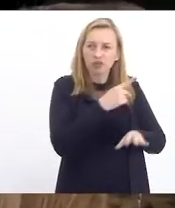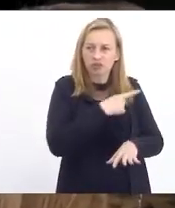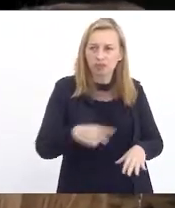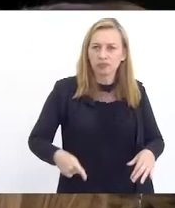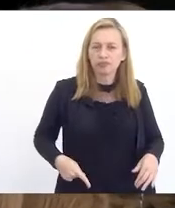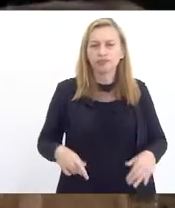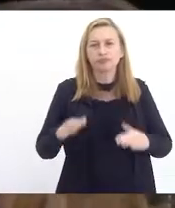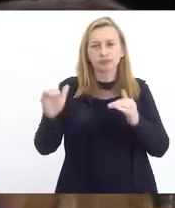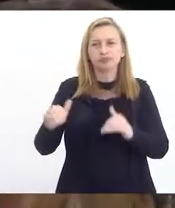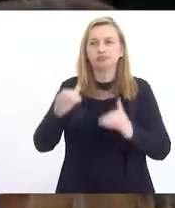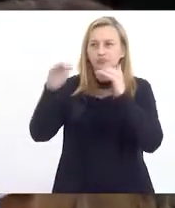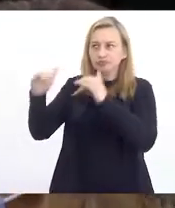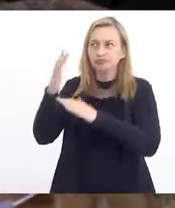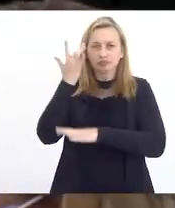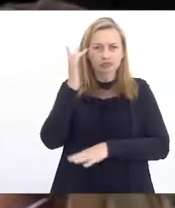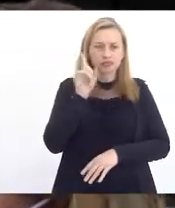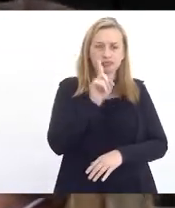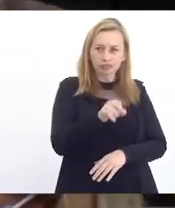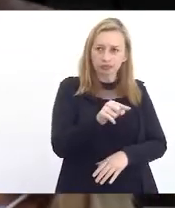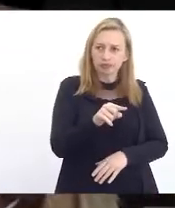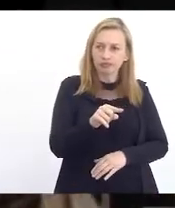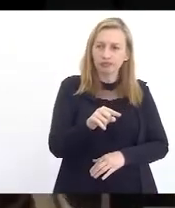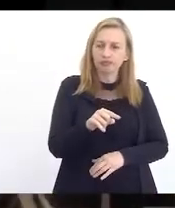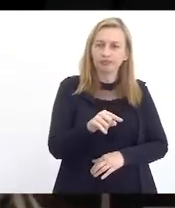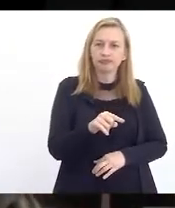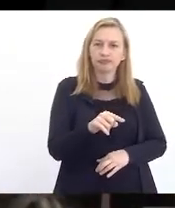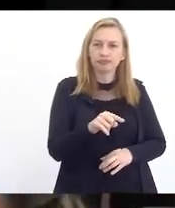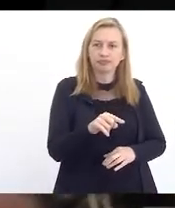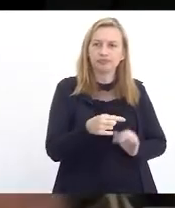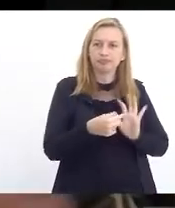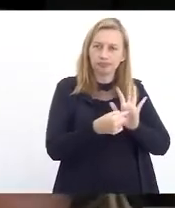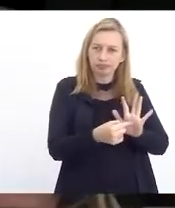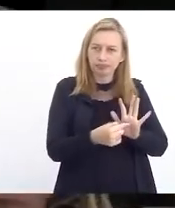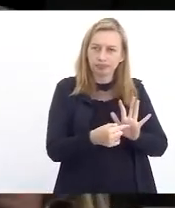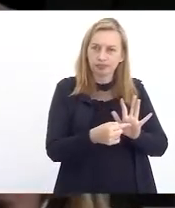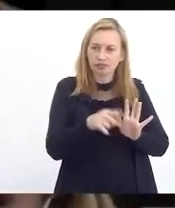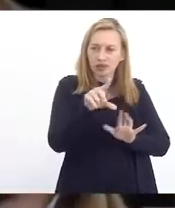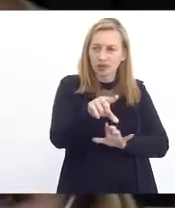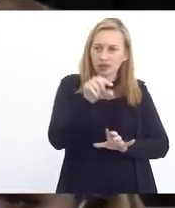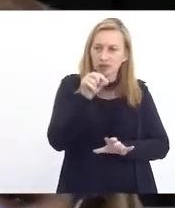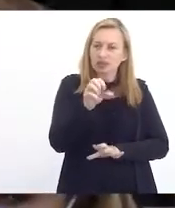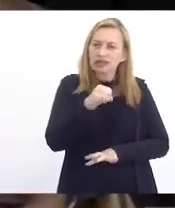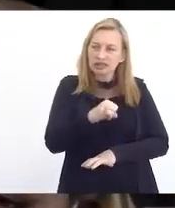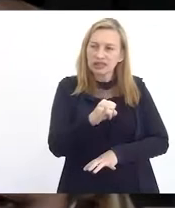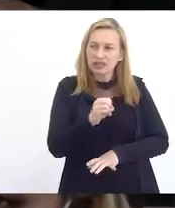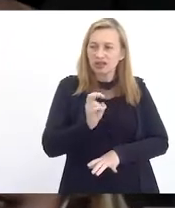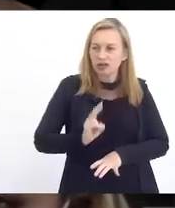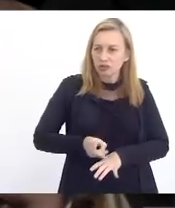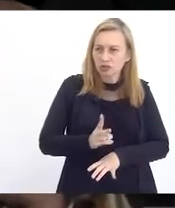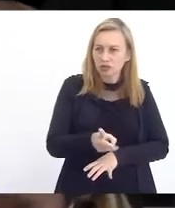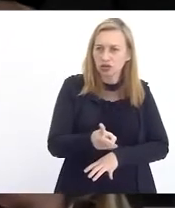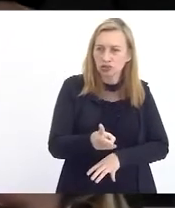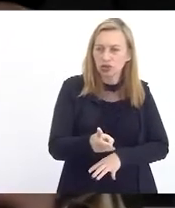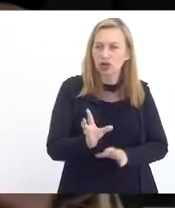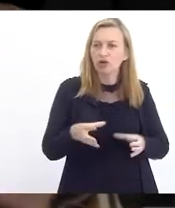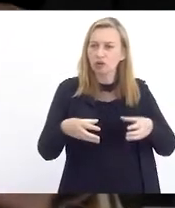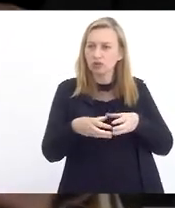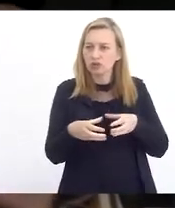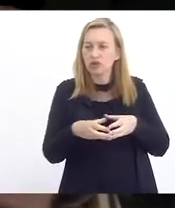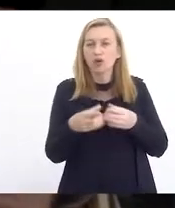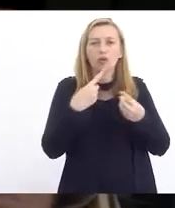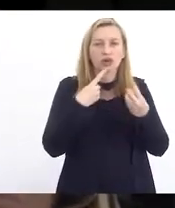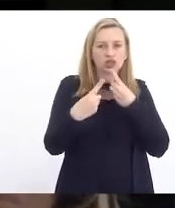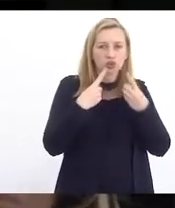eu acho que isso, inclusive, vai subsidiar a decisão, caso realmente vá adiante essa comissão para